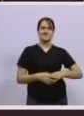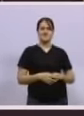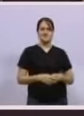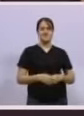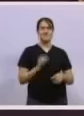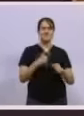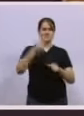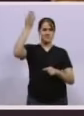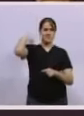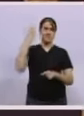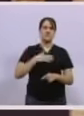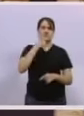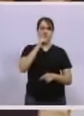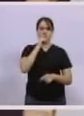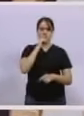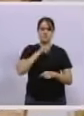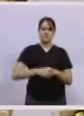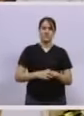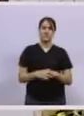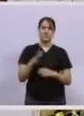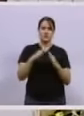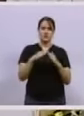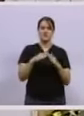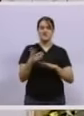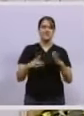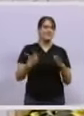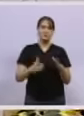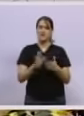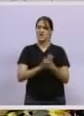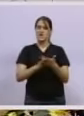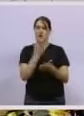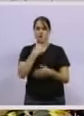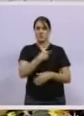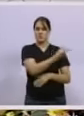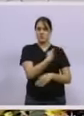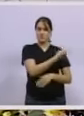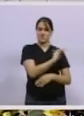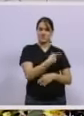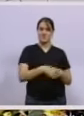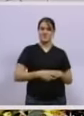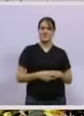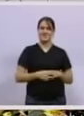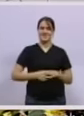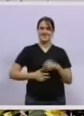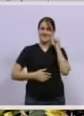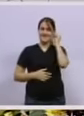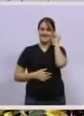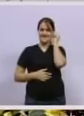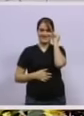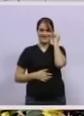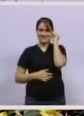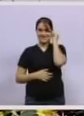muito sofrimento, de quase não ter o que comer mesmo, minha gente. Fui eu e ela, nós morávamos lá em Piuí, nessa época.